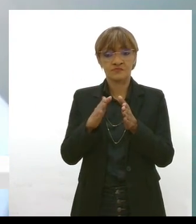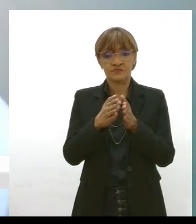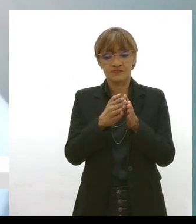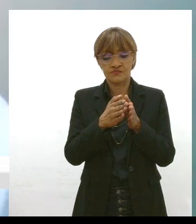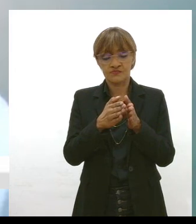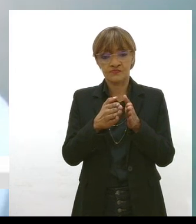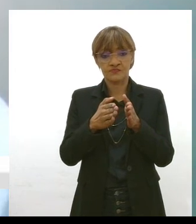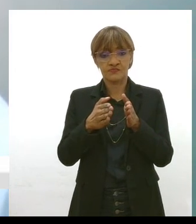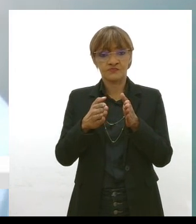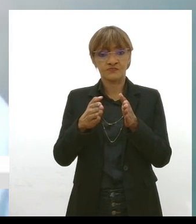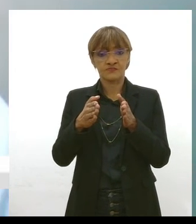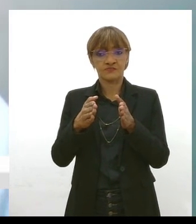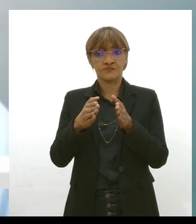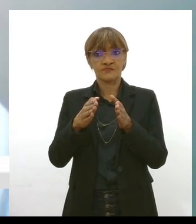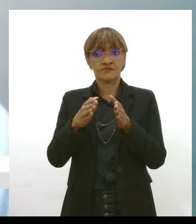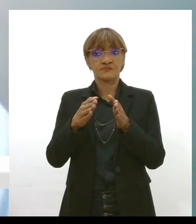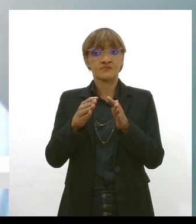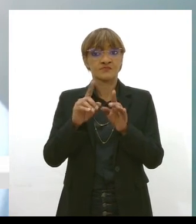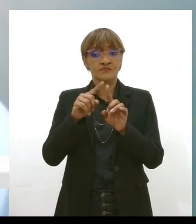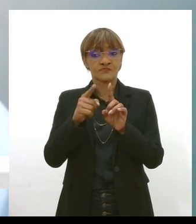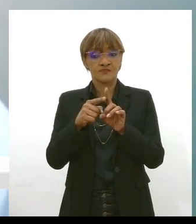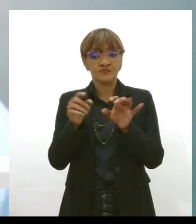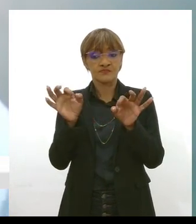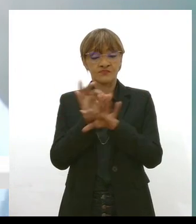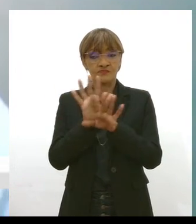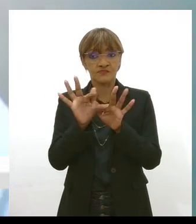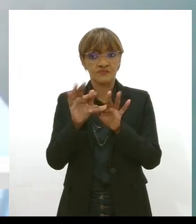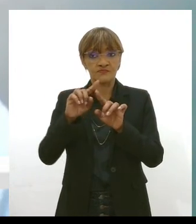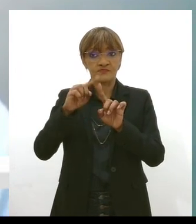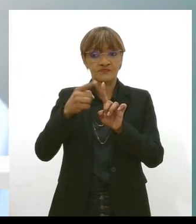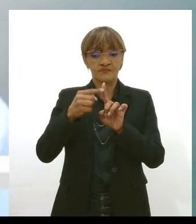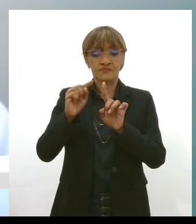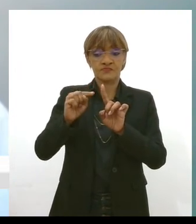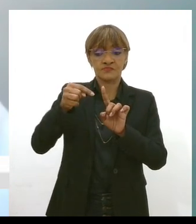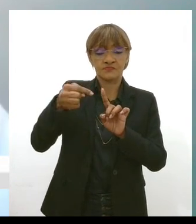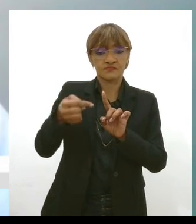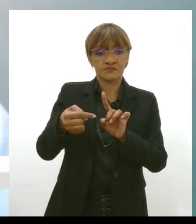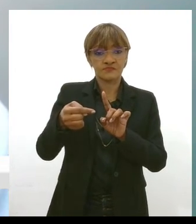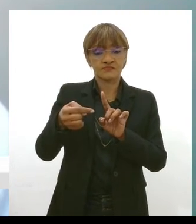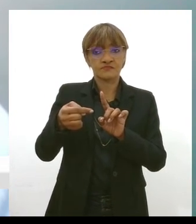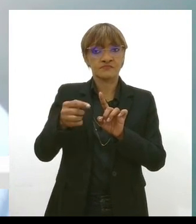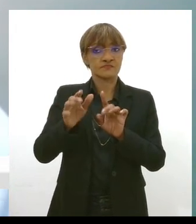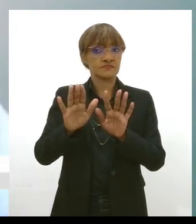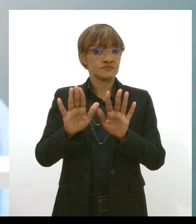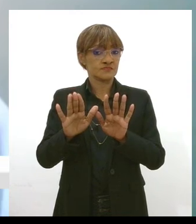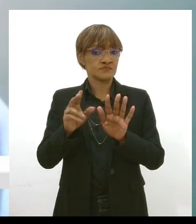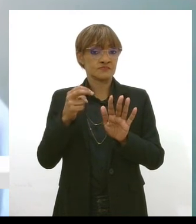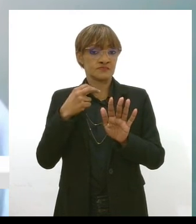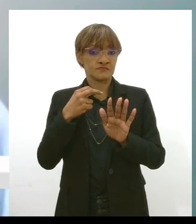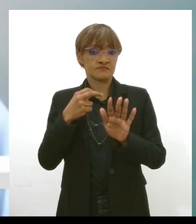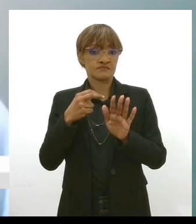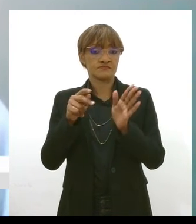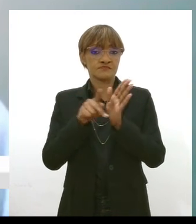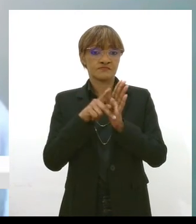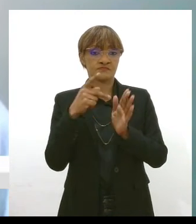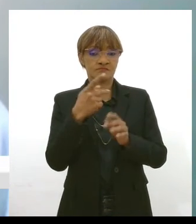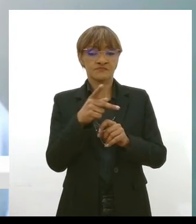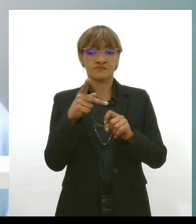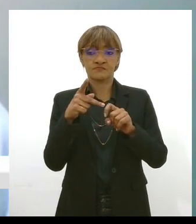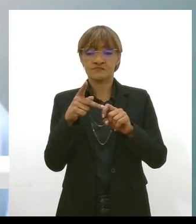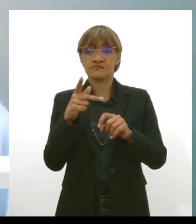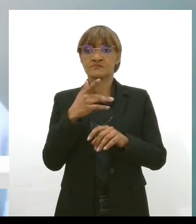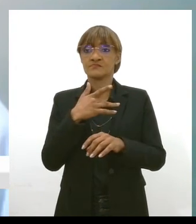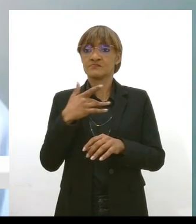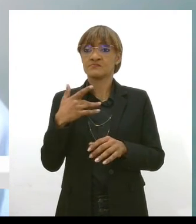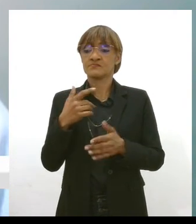pós-parto. Esse pós-parto vai ser feito pela unidade básica de saúde, porque é uma